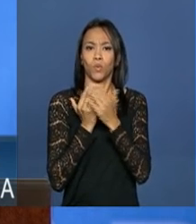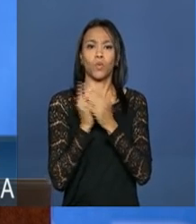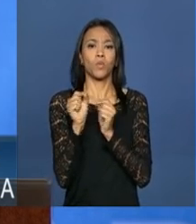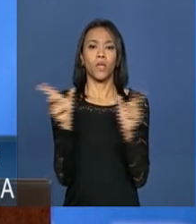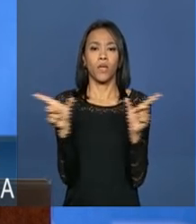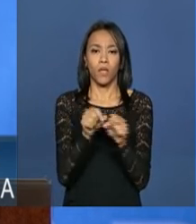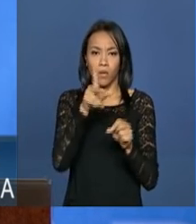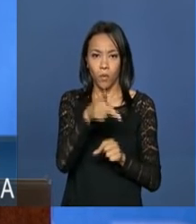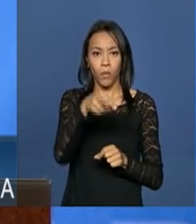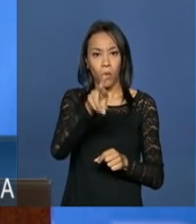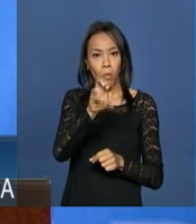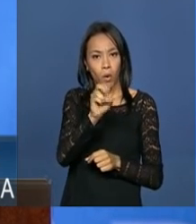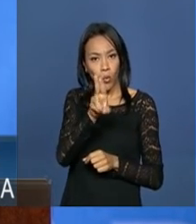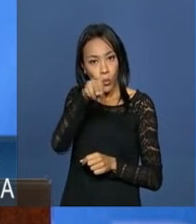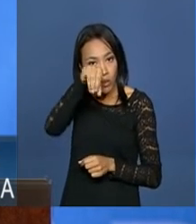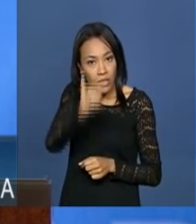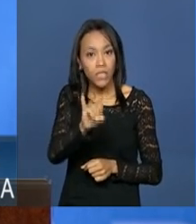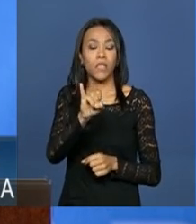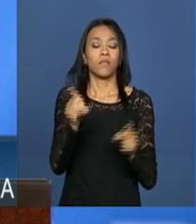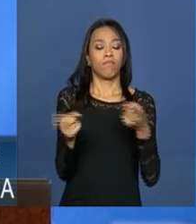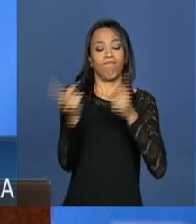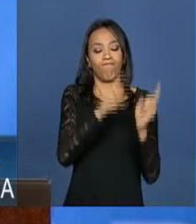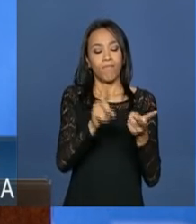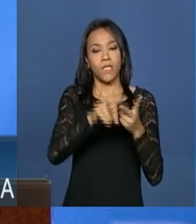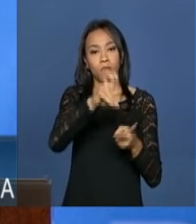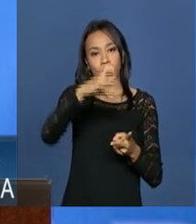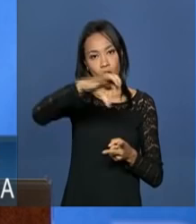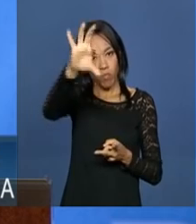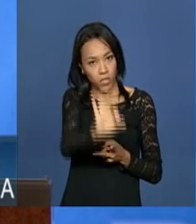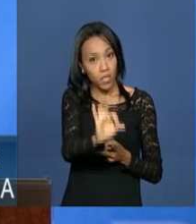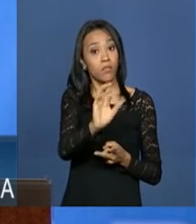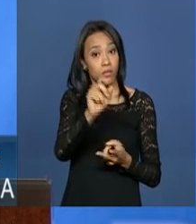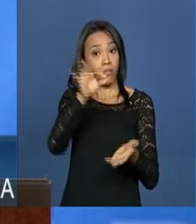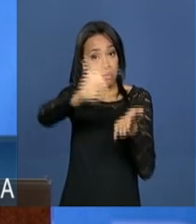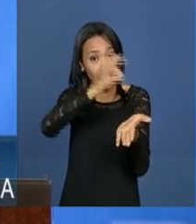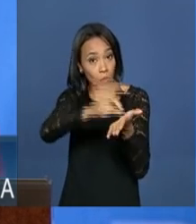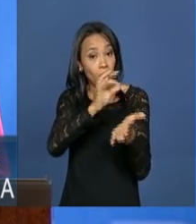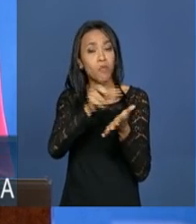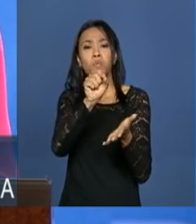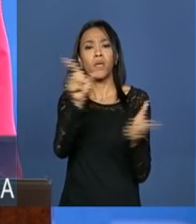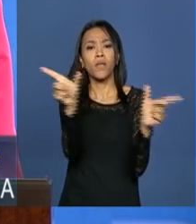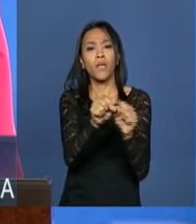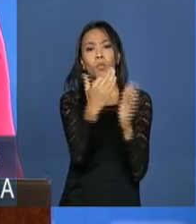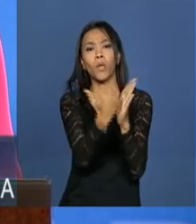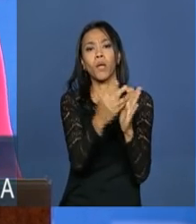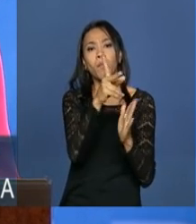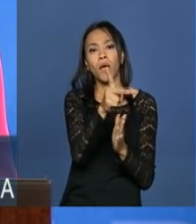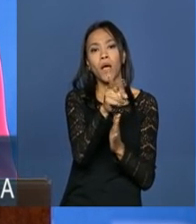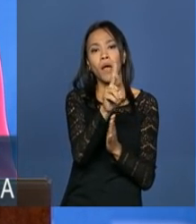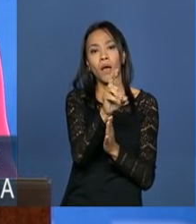Proi. 59% dos matriculados no Pronatec são mulheres.